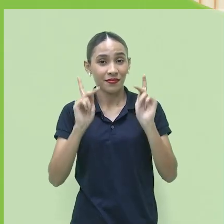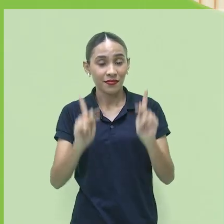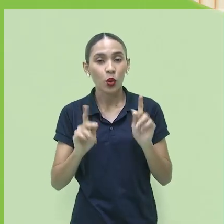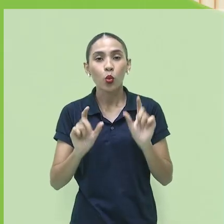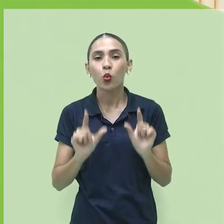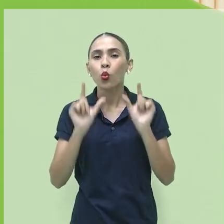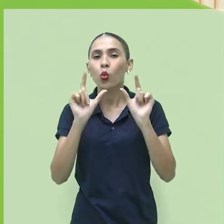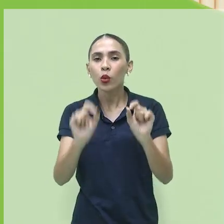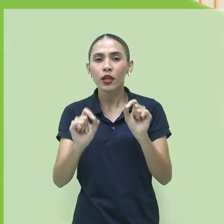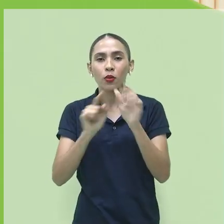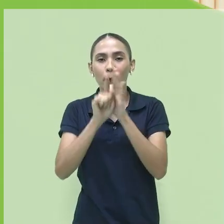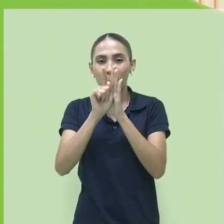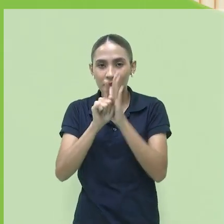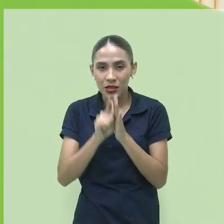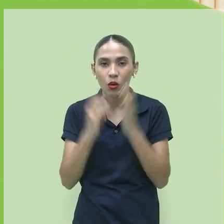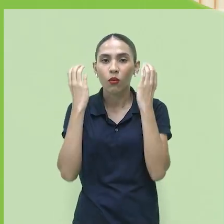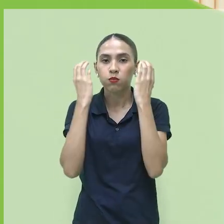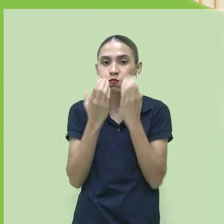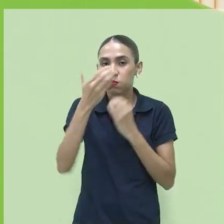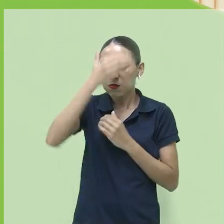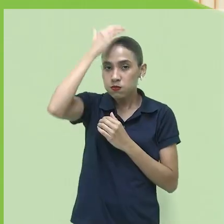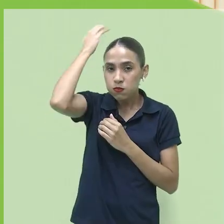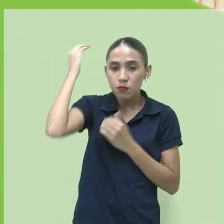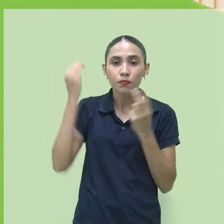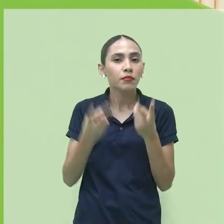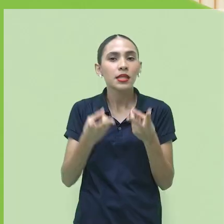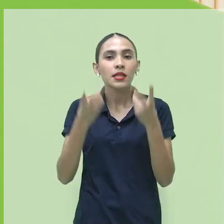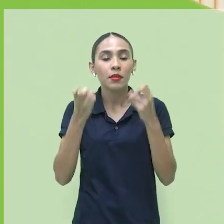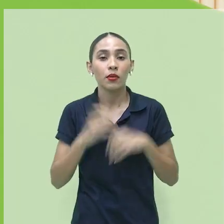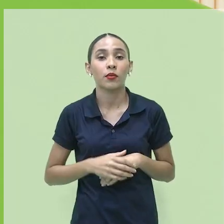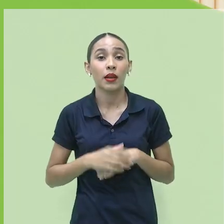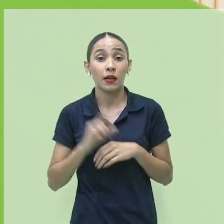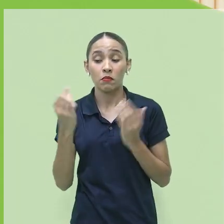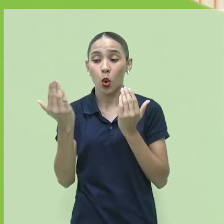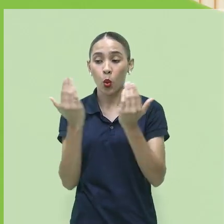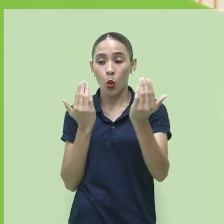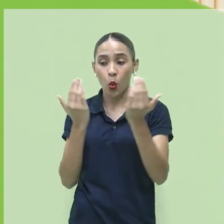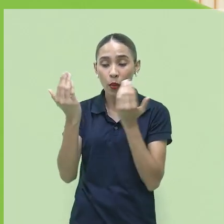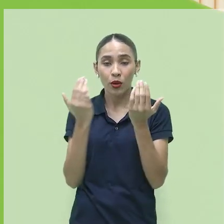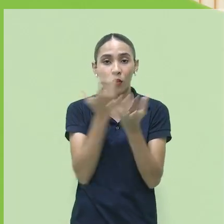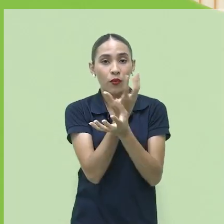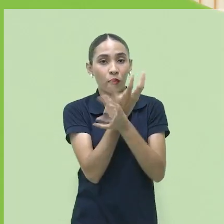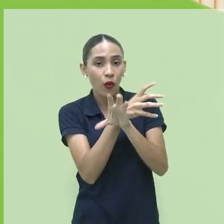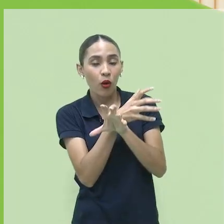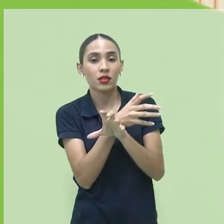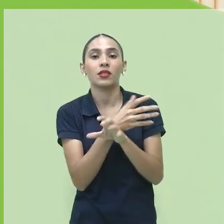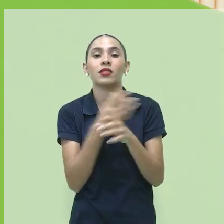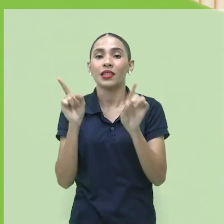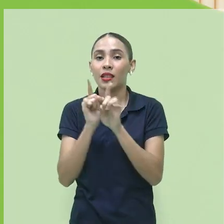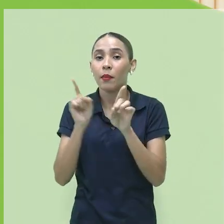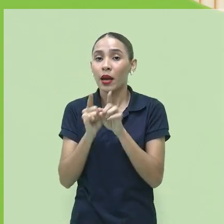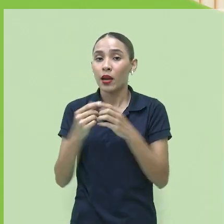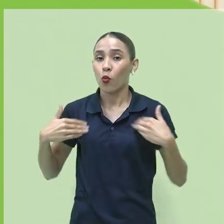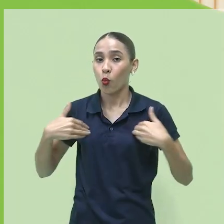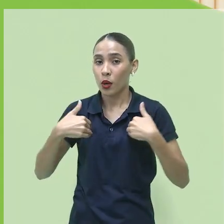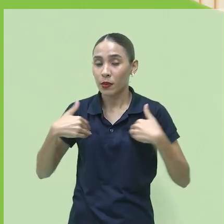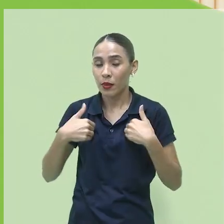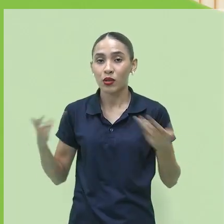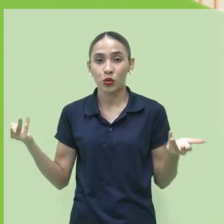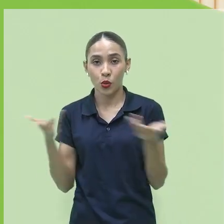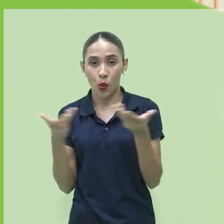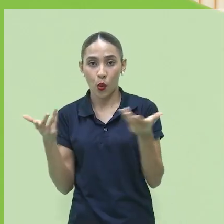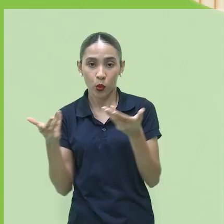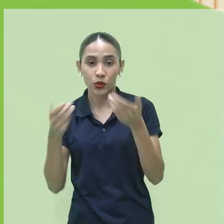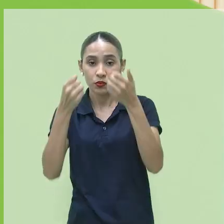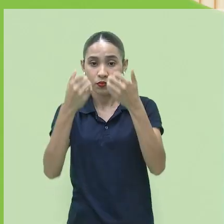Então é isso. O que o Darwin ele verificou? Né? Ele verificou uma conexão entre os fósseis e os animais que a gente conhece hoje.